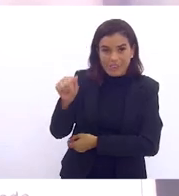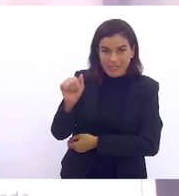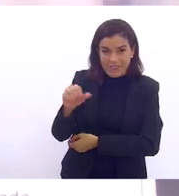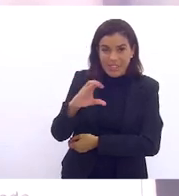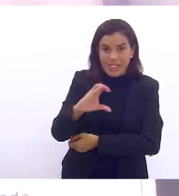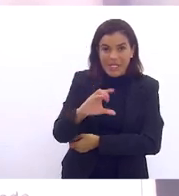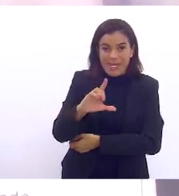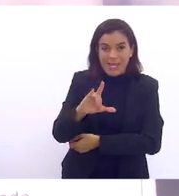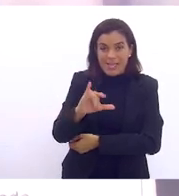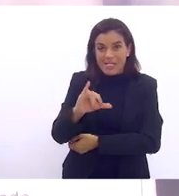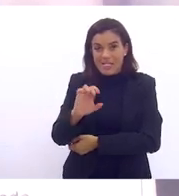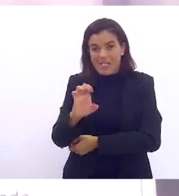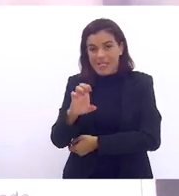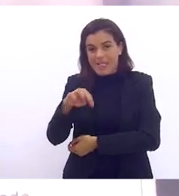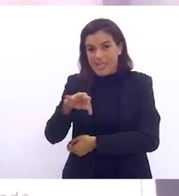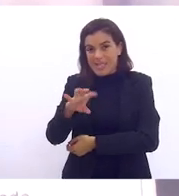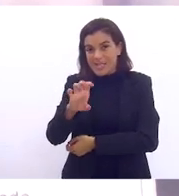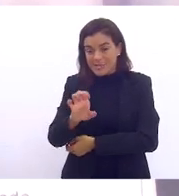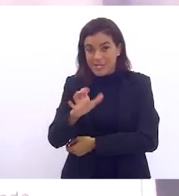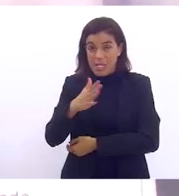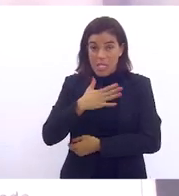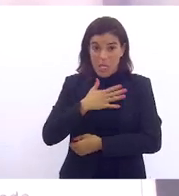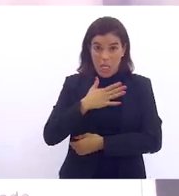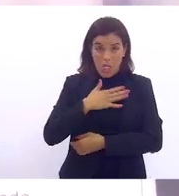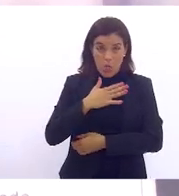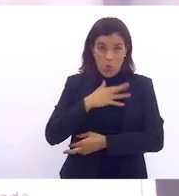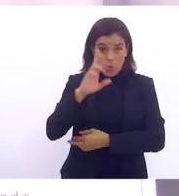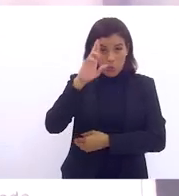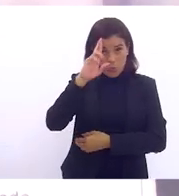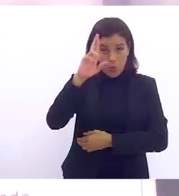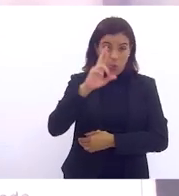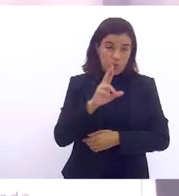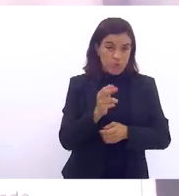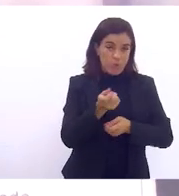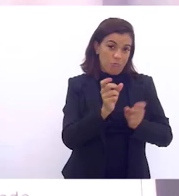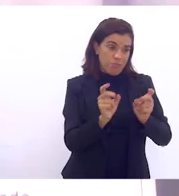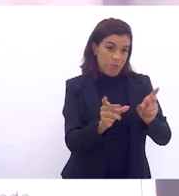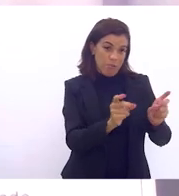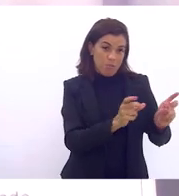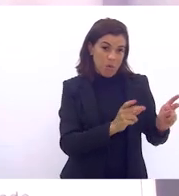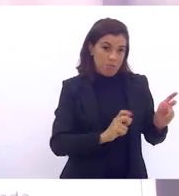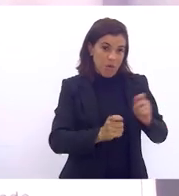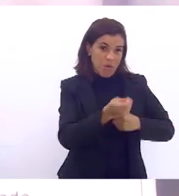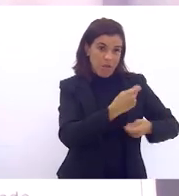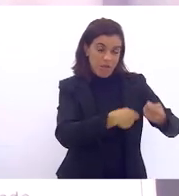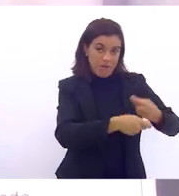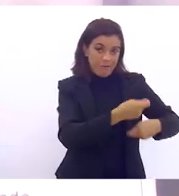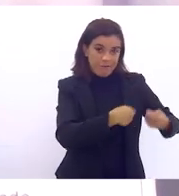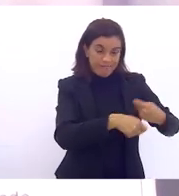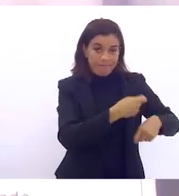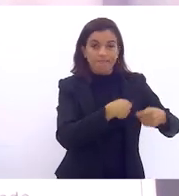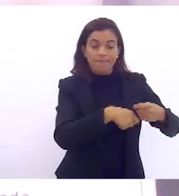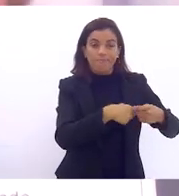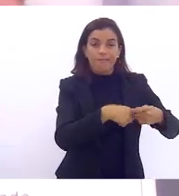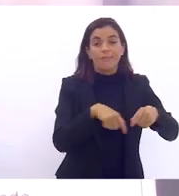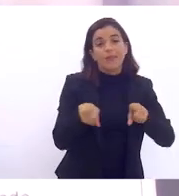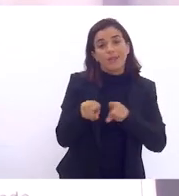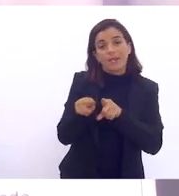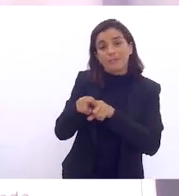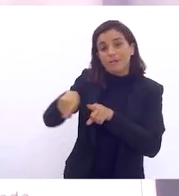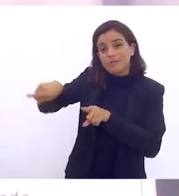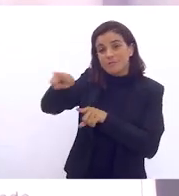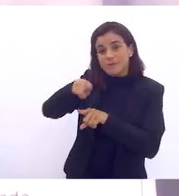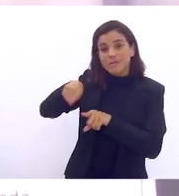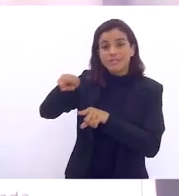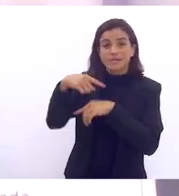é é eu no meu comércio lá onde a gente tem uma vida pessoal e e da parte de vocês da